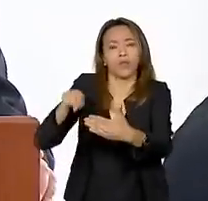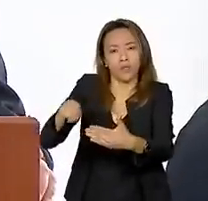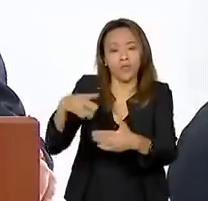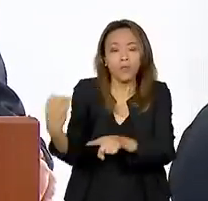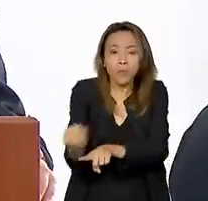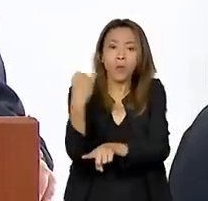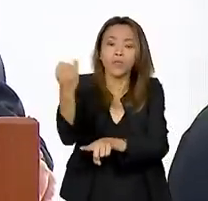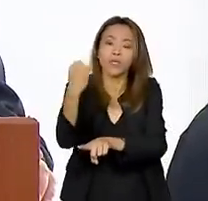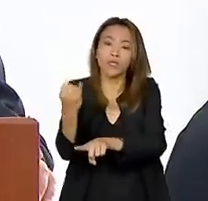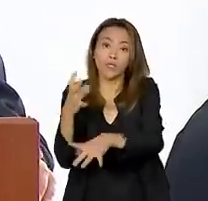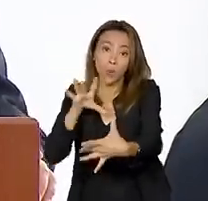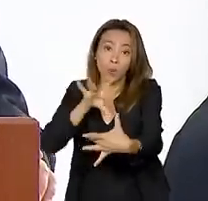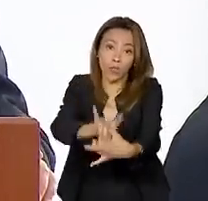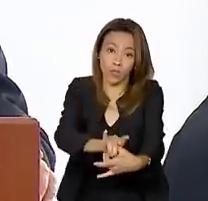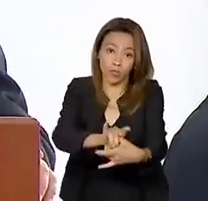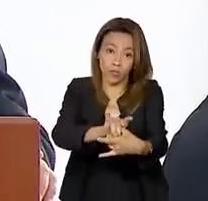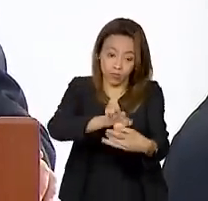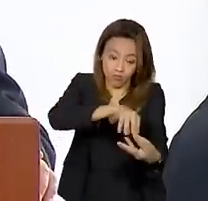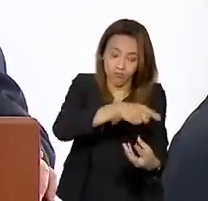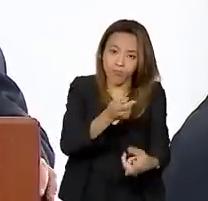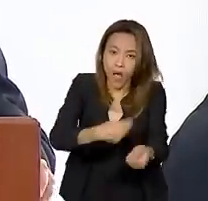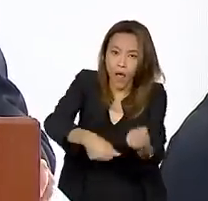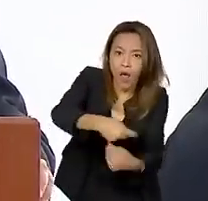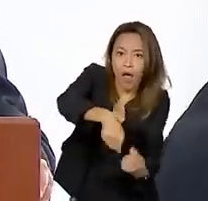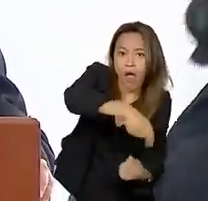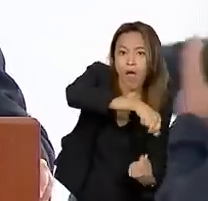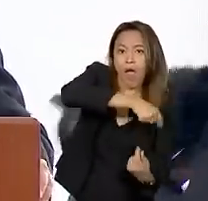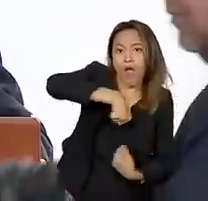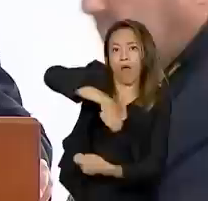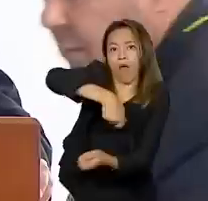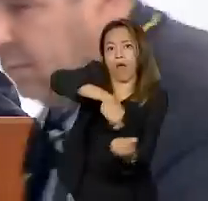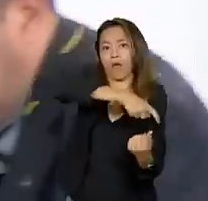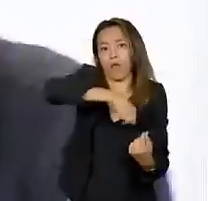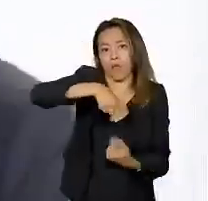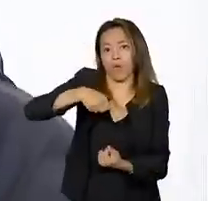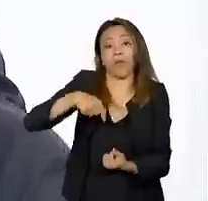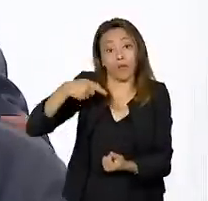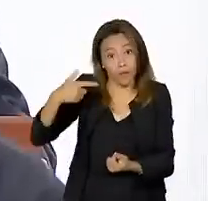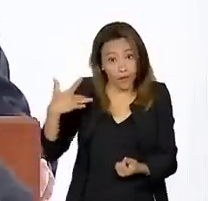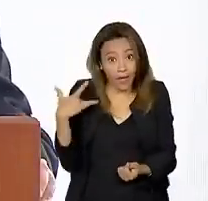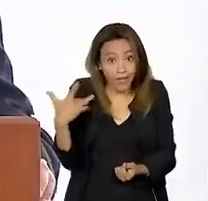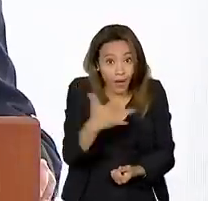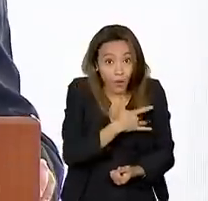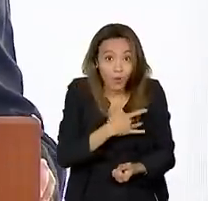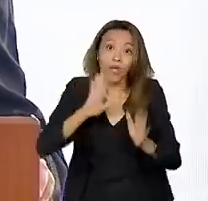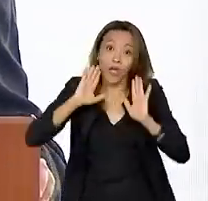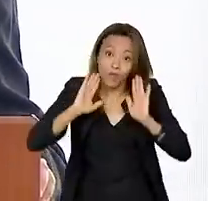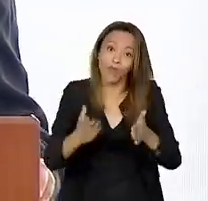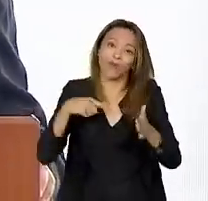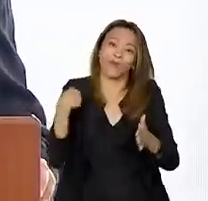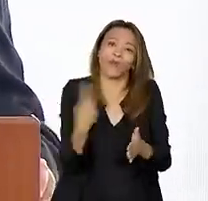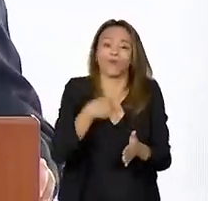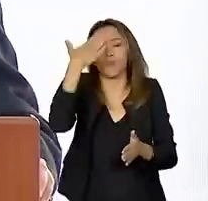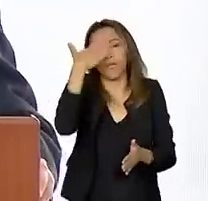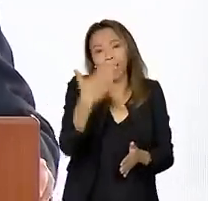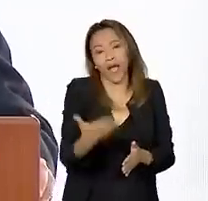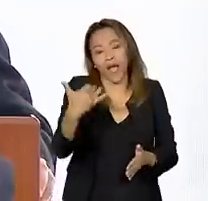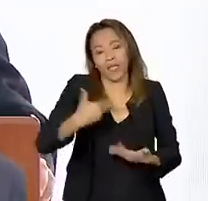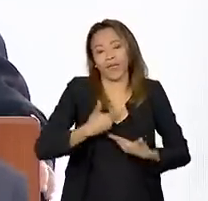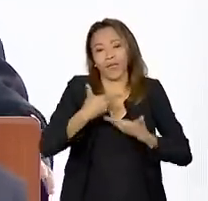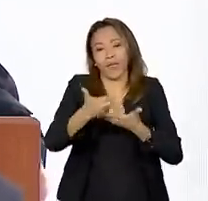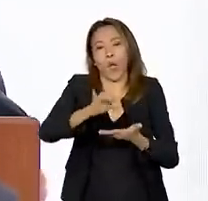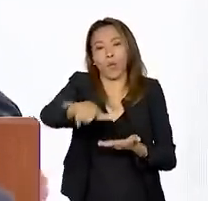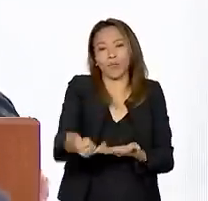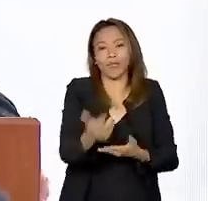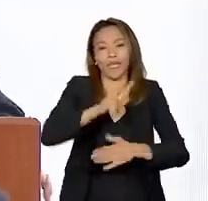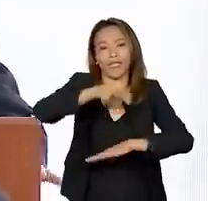relativa dentro do universo da economia. E a saúde, certamente, é uma prioridade nossa. Vamos caminhar junto. Obrigado pela oportunidade da indústria